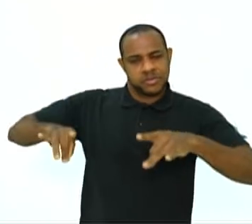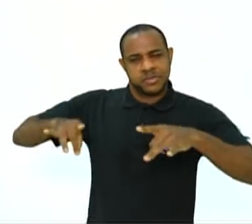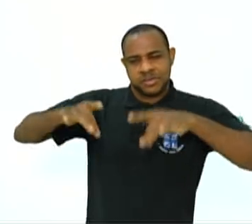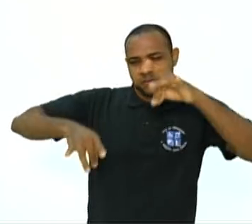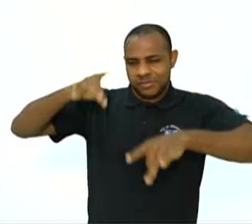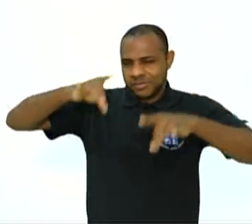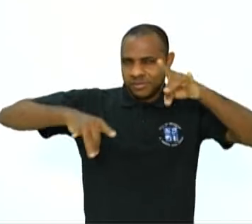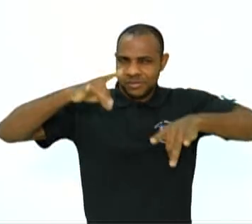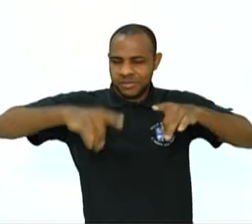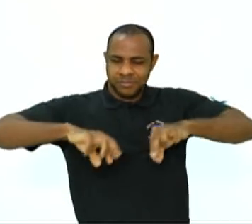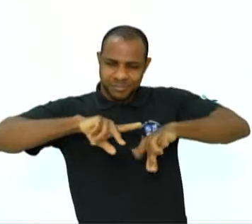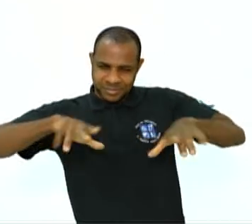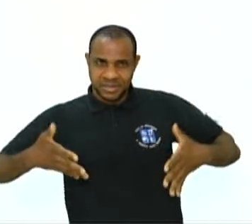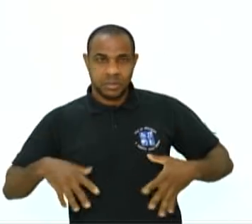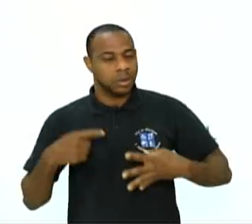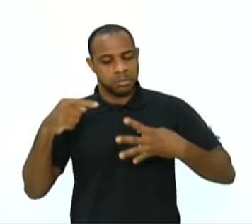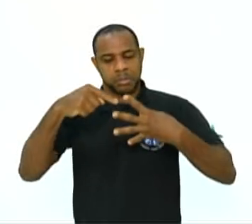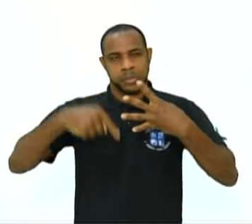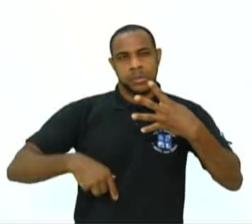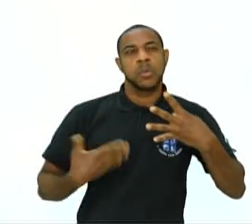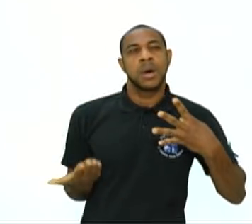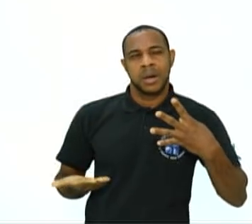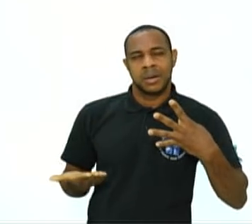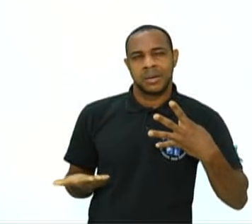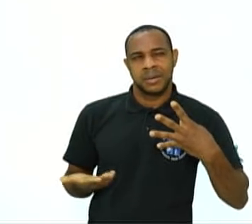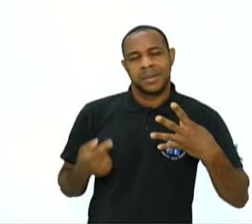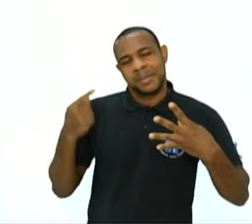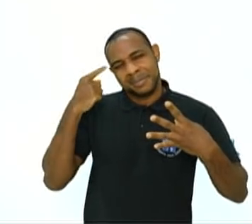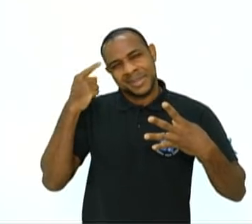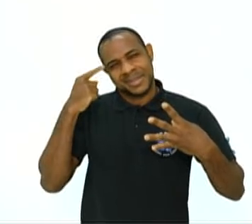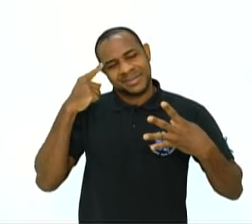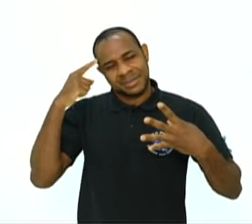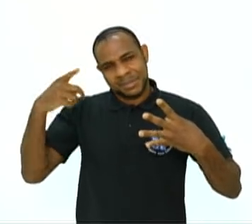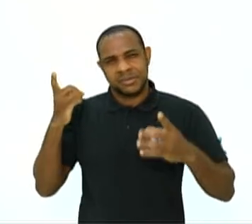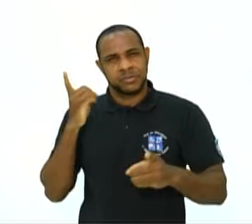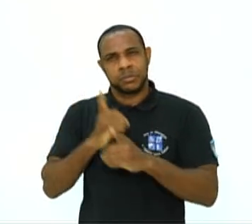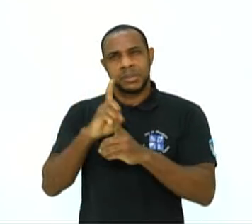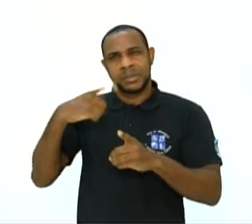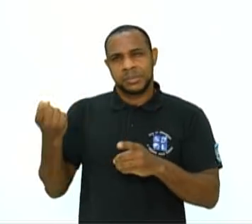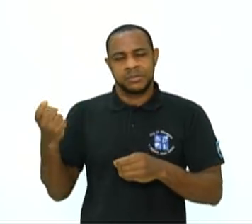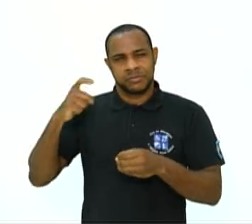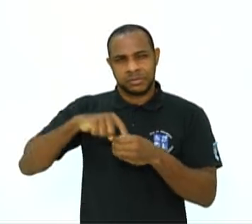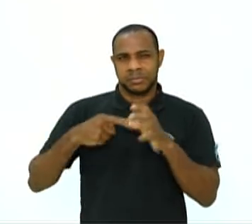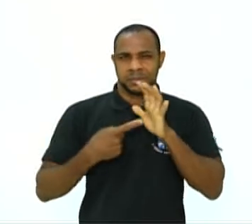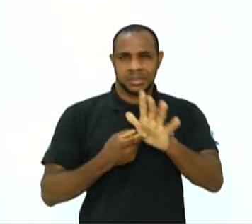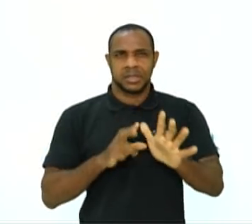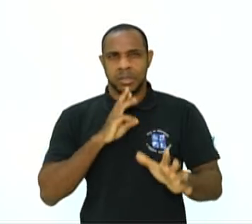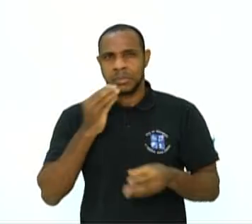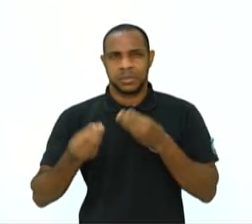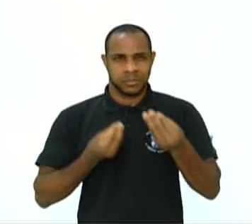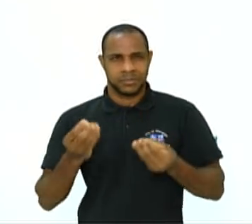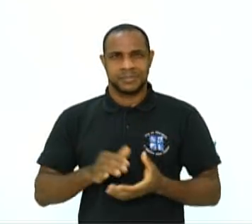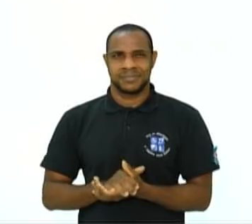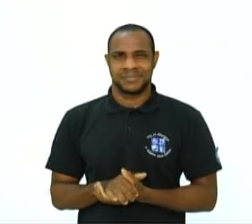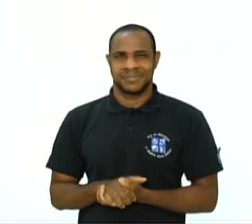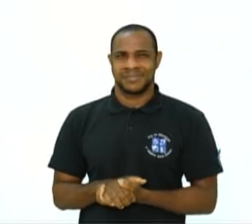qual a alternativa correta? Vai lá, vamos pensar para descobrir um pouquinho. Ai, qual é?